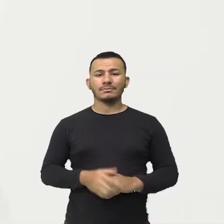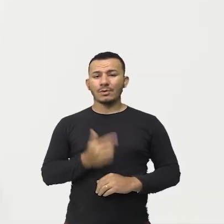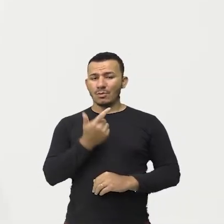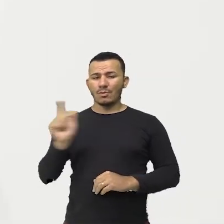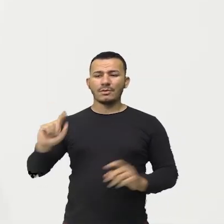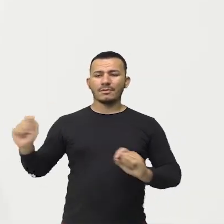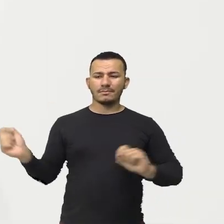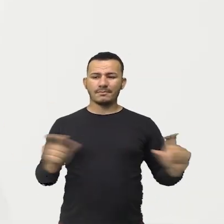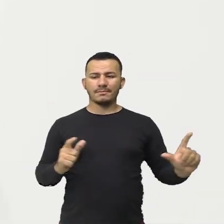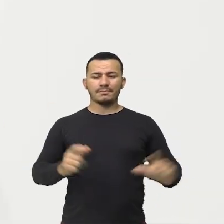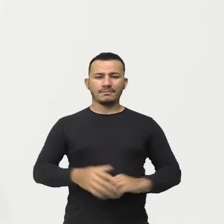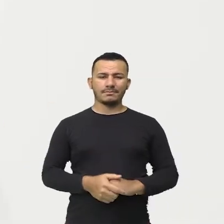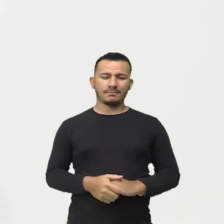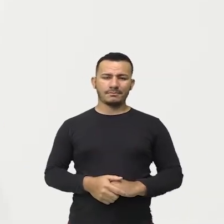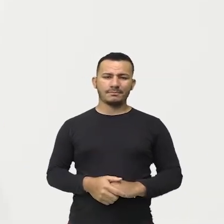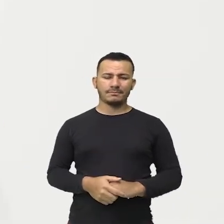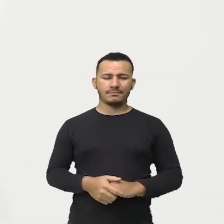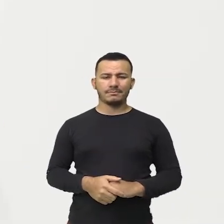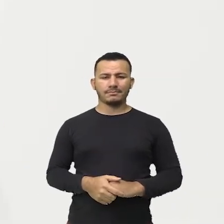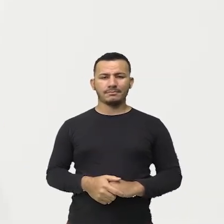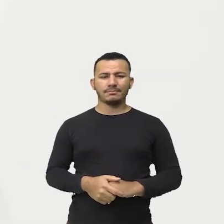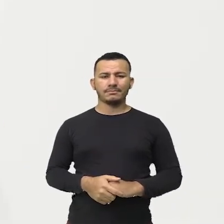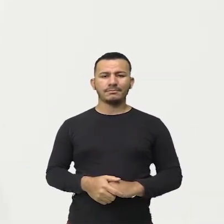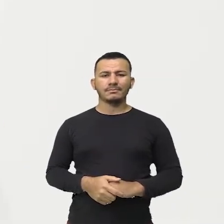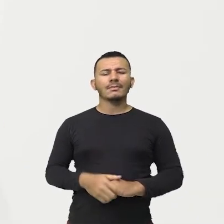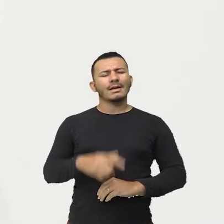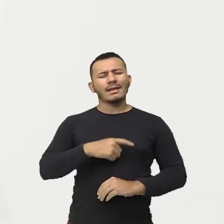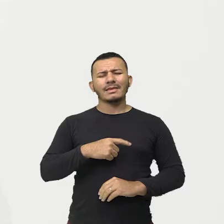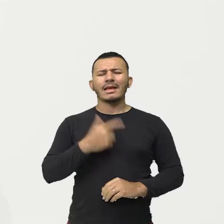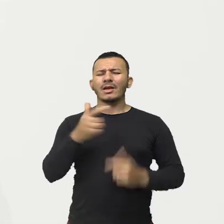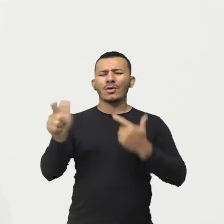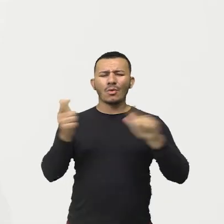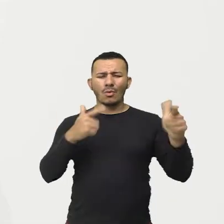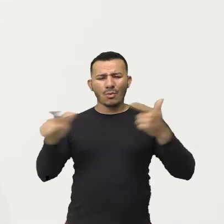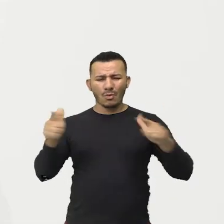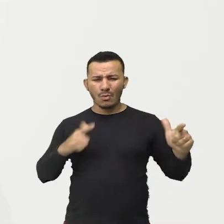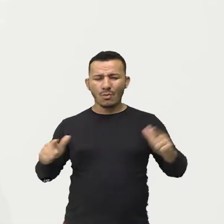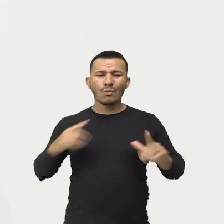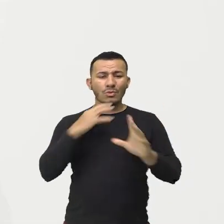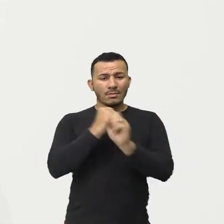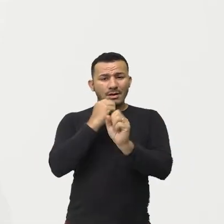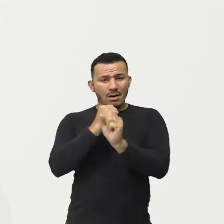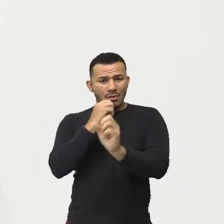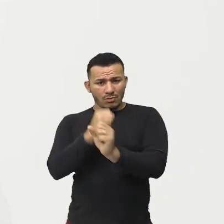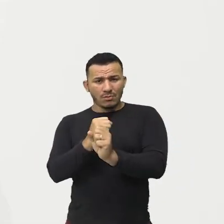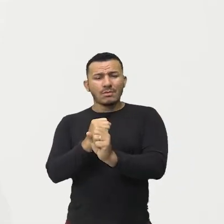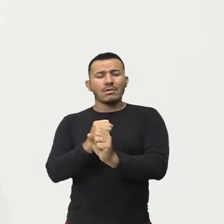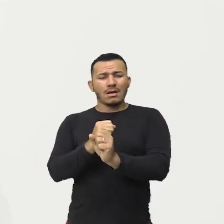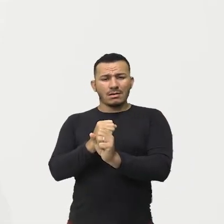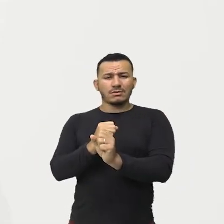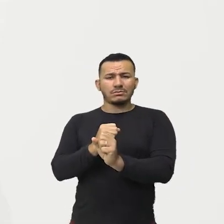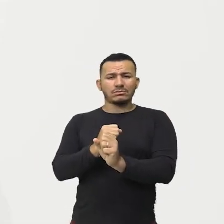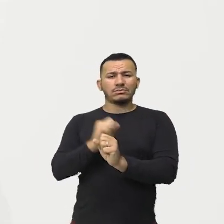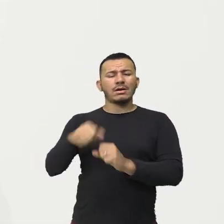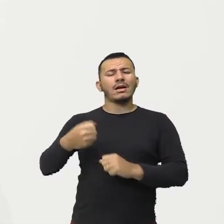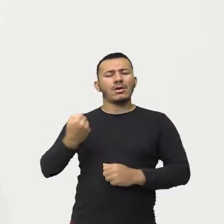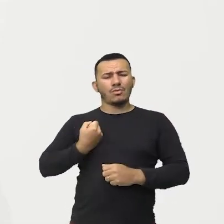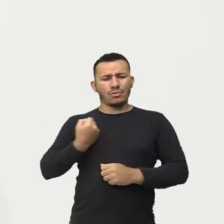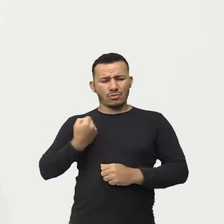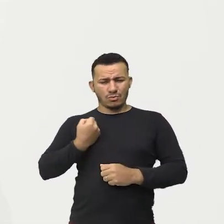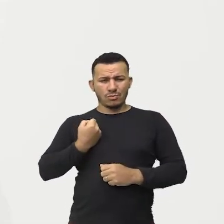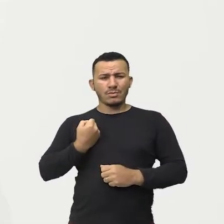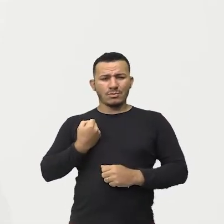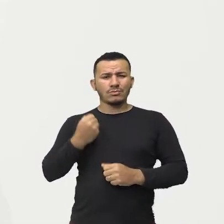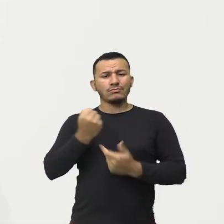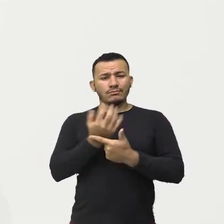Próxima cartela. Vejamos outros exemplos do cálculo de valor numérico de uma